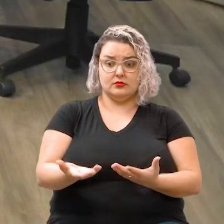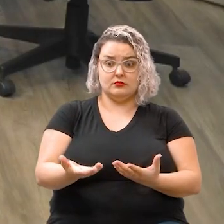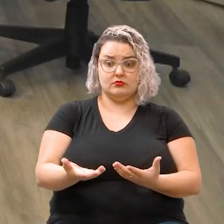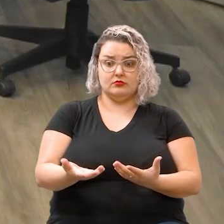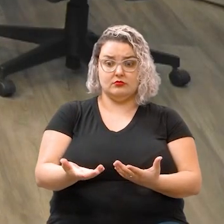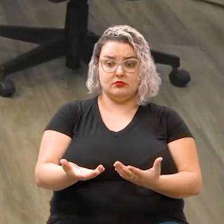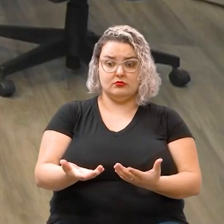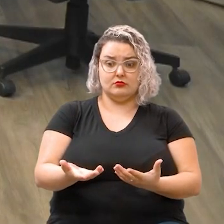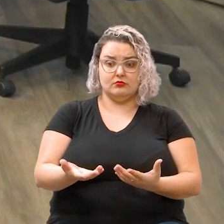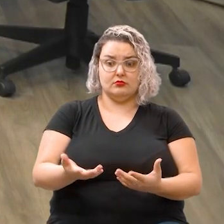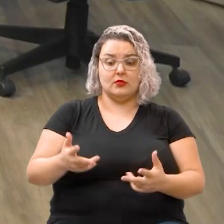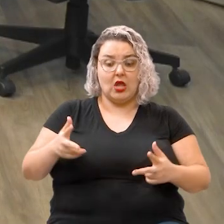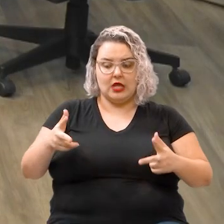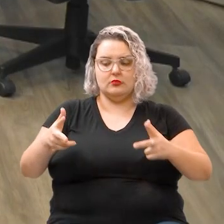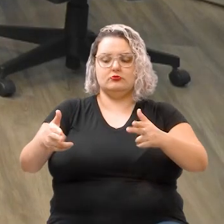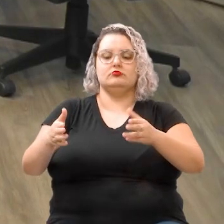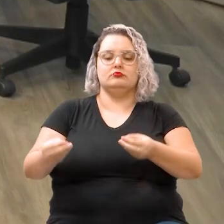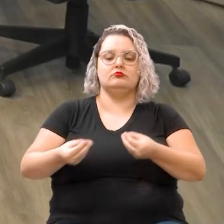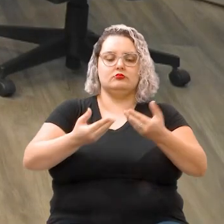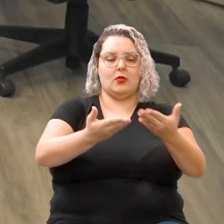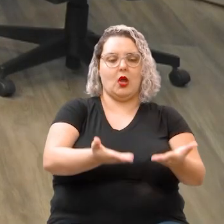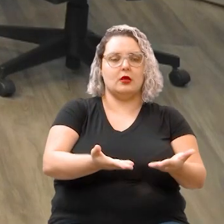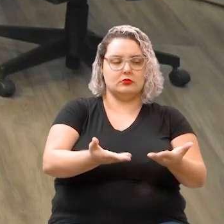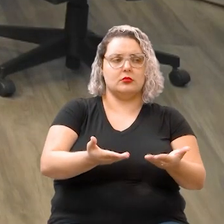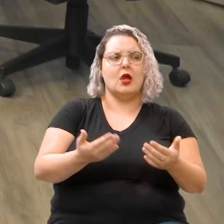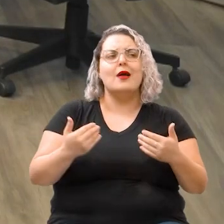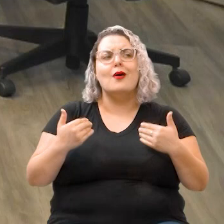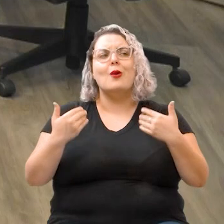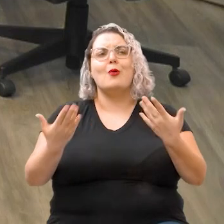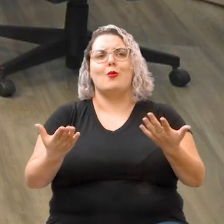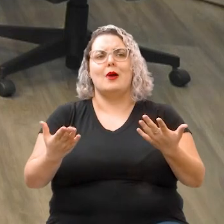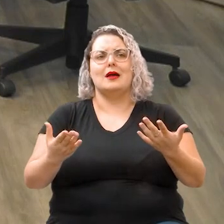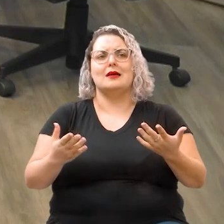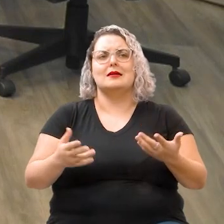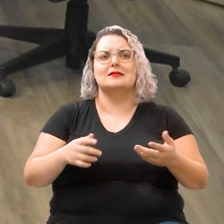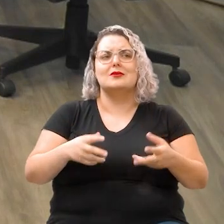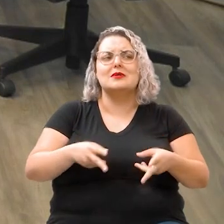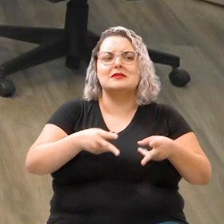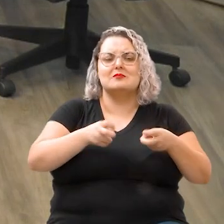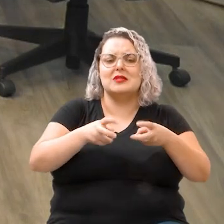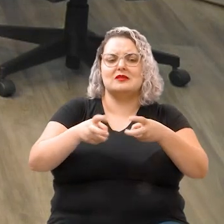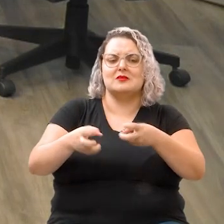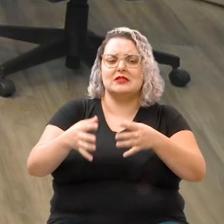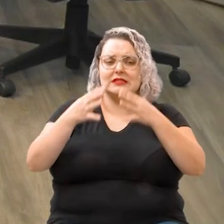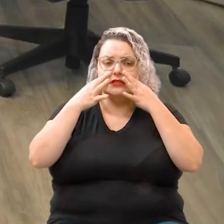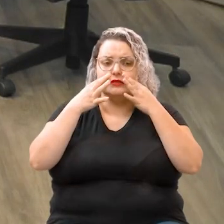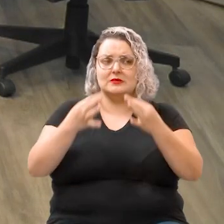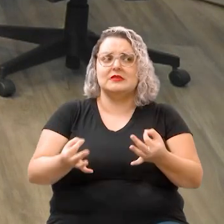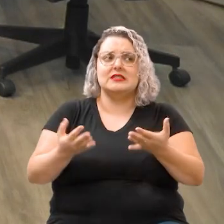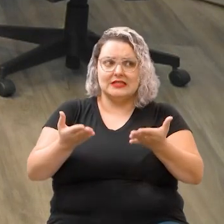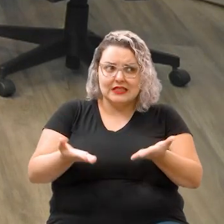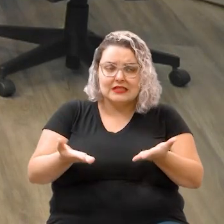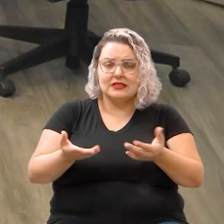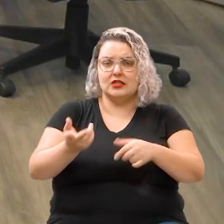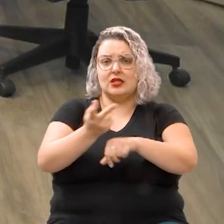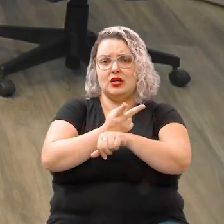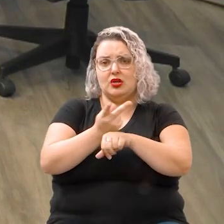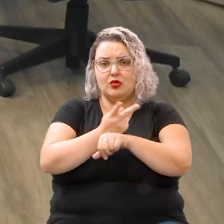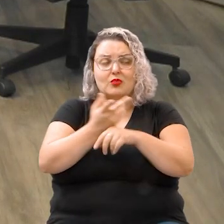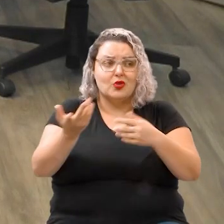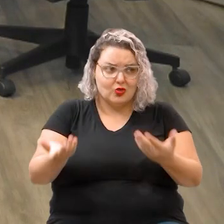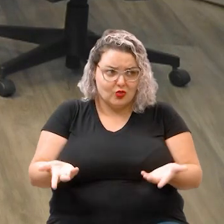digamos que esse recorte. Quais são os sinais que as pessoas devem ficar atentas e